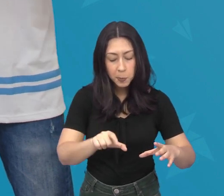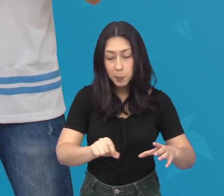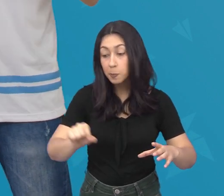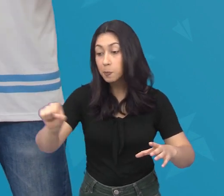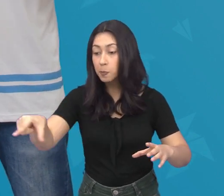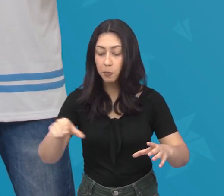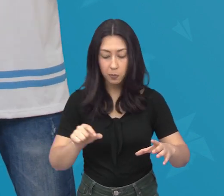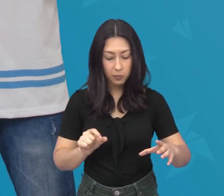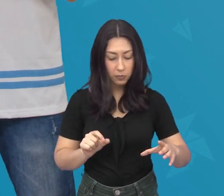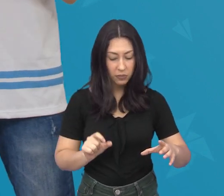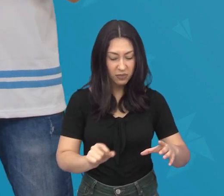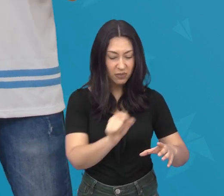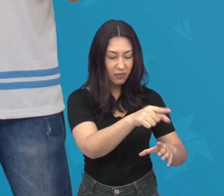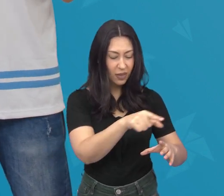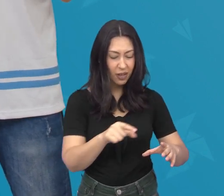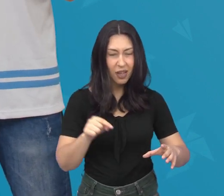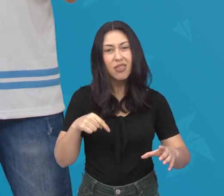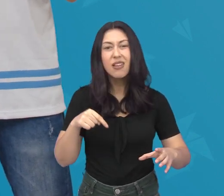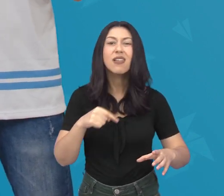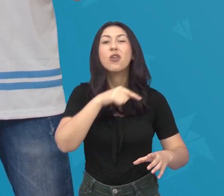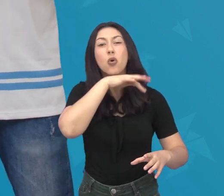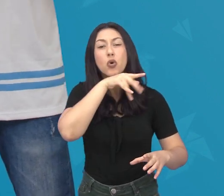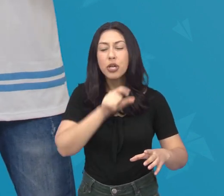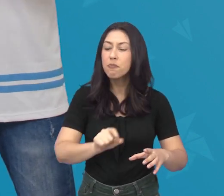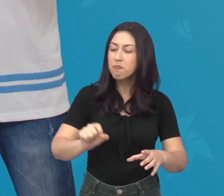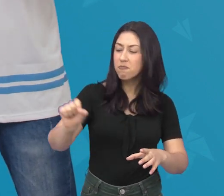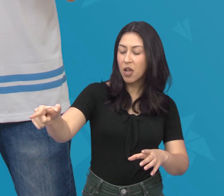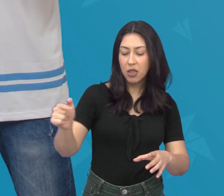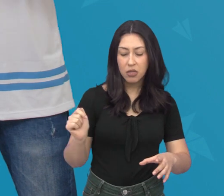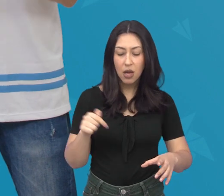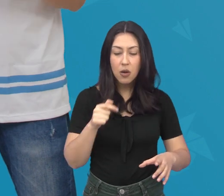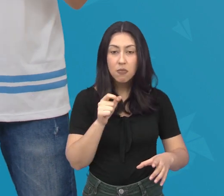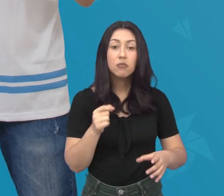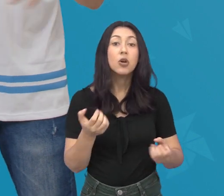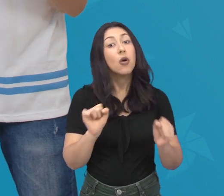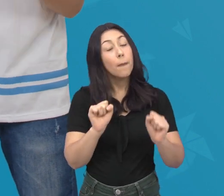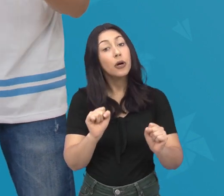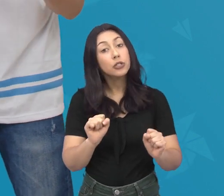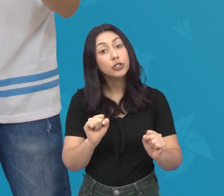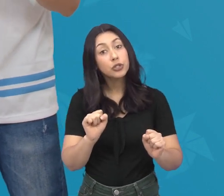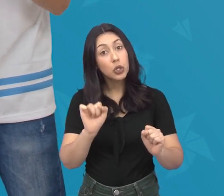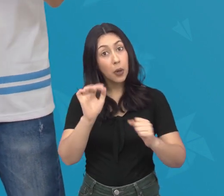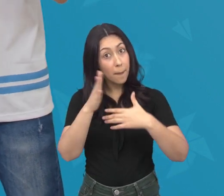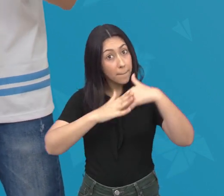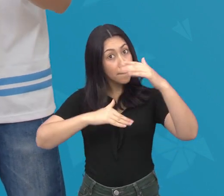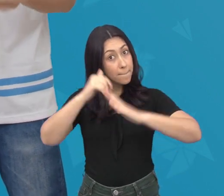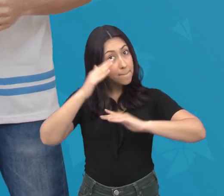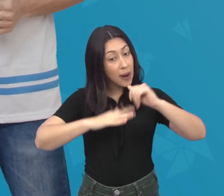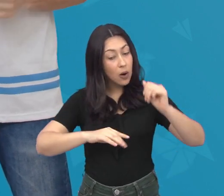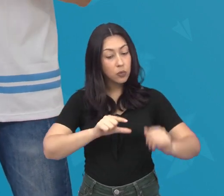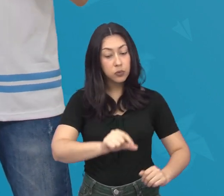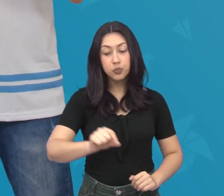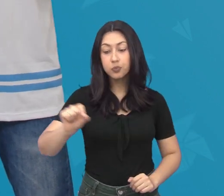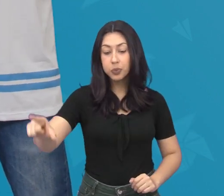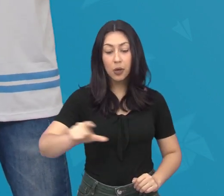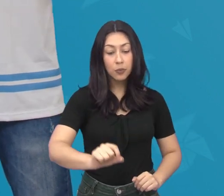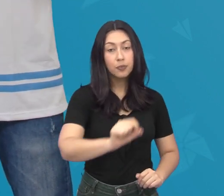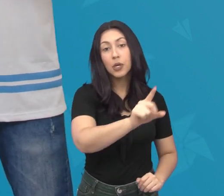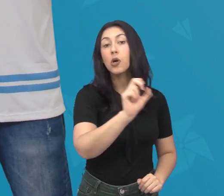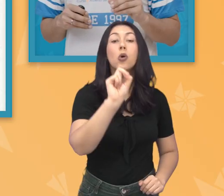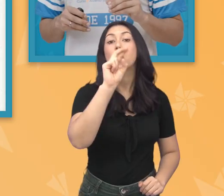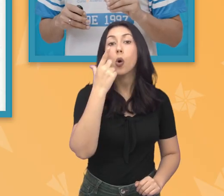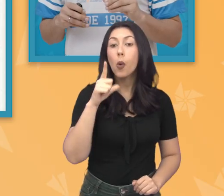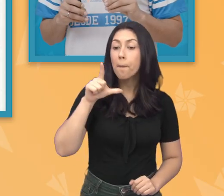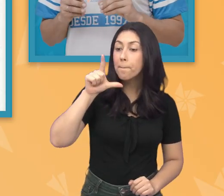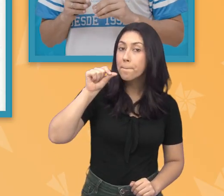se cozinhar? Então, aquilo dali é simplesmente uma catação. É realmente você pegar com a mão, pode ser com uma pinça também, dependendo do processo, e